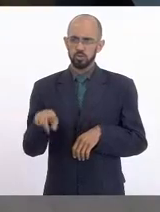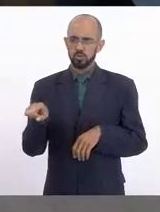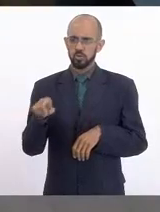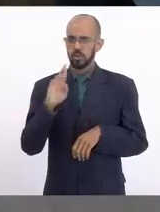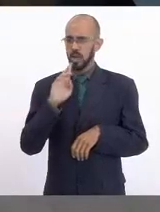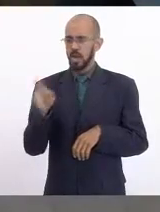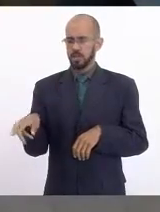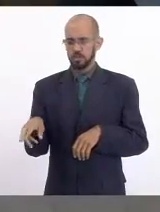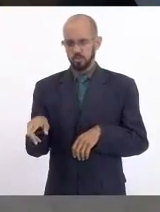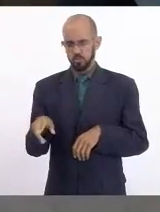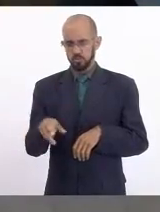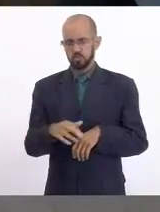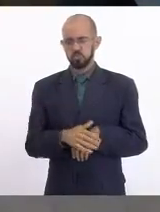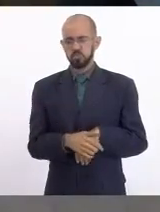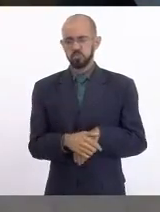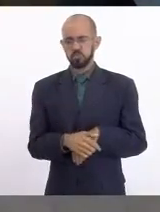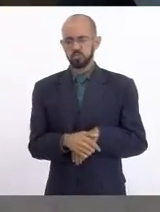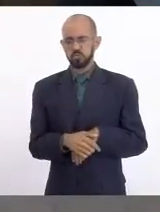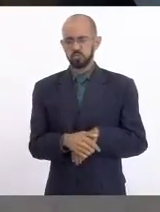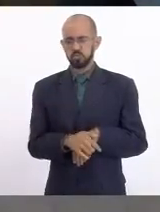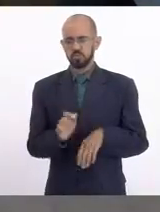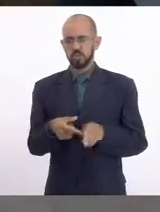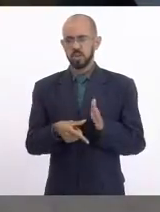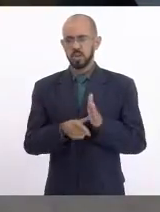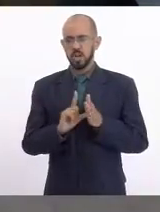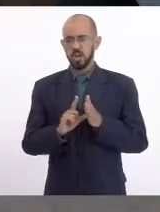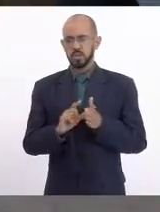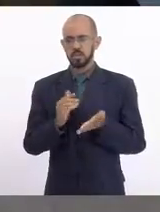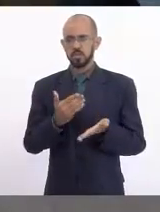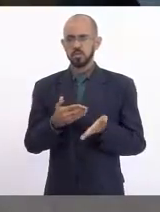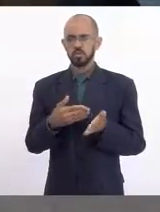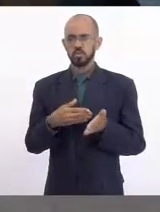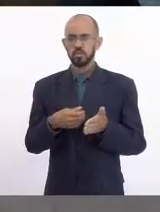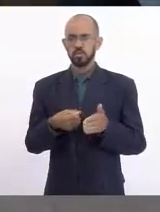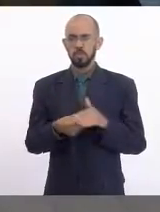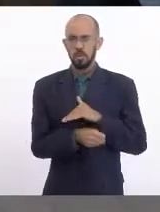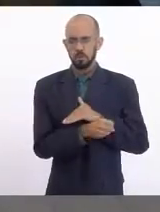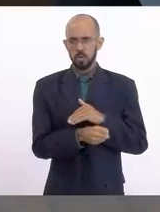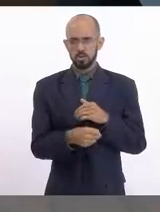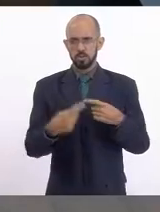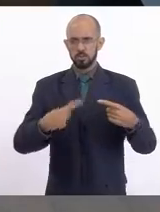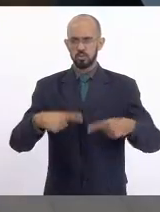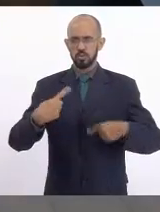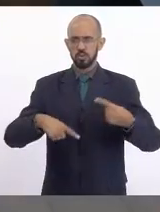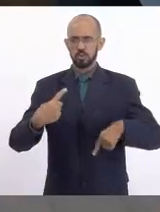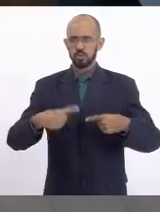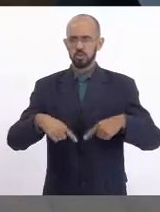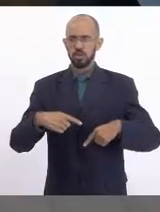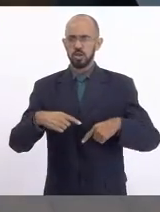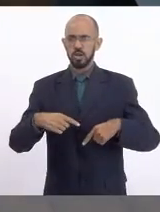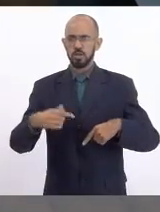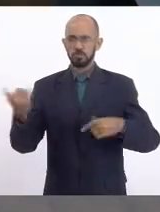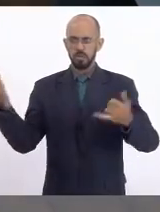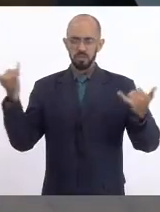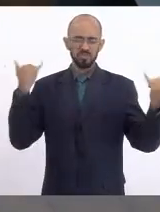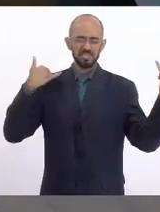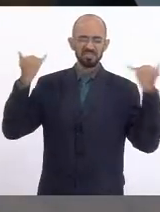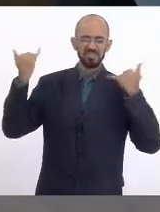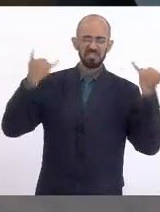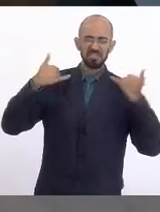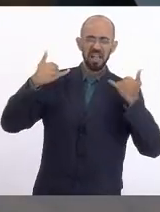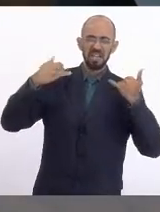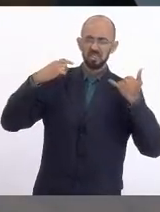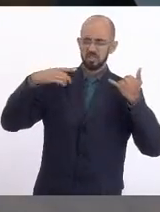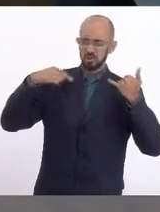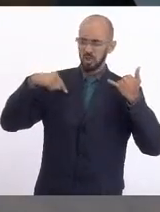Total razão e antes de eu chegar na política eu escutava muito falar assim ah só tem isso só tem